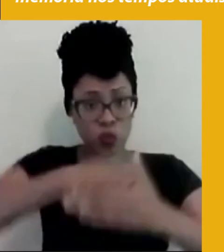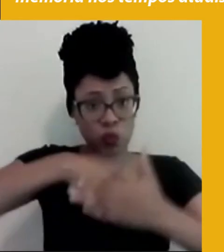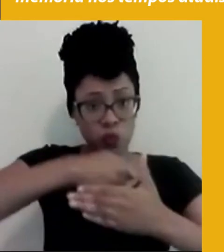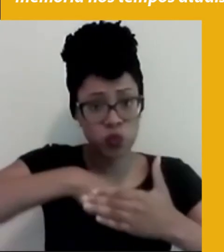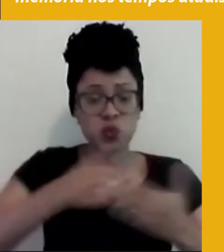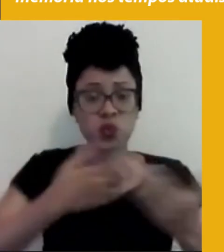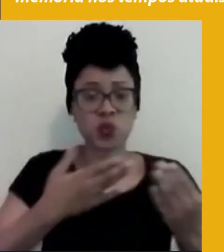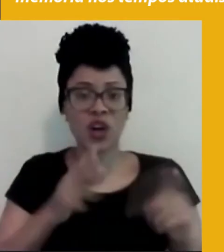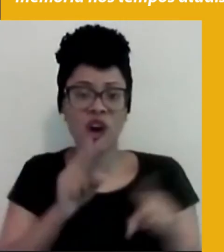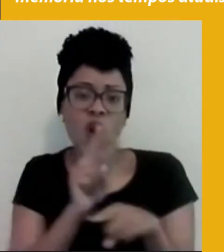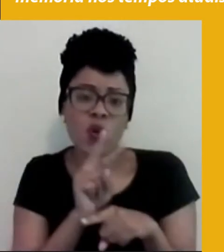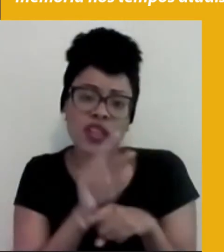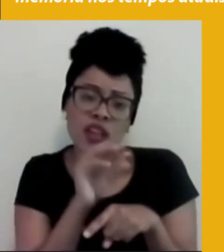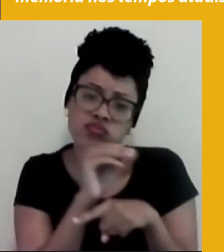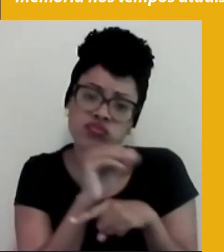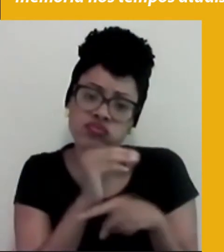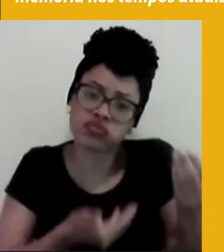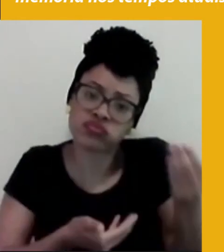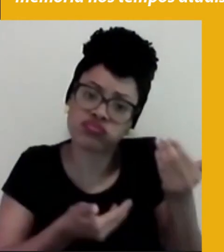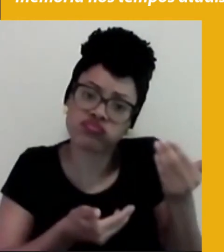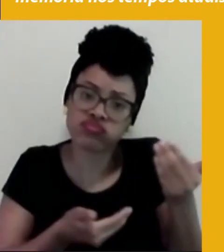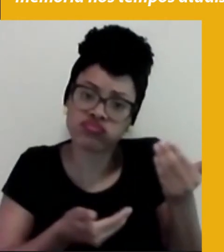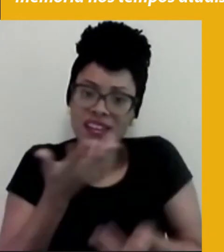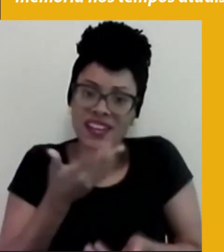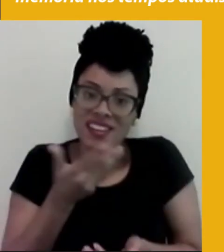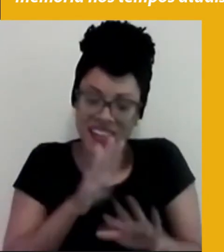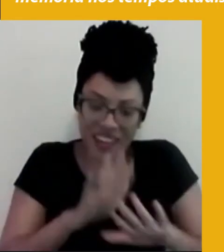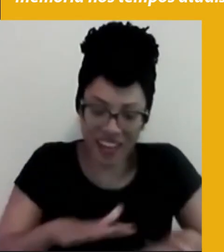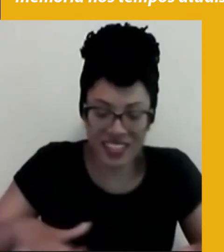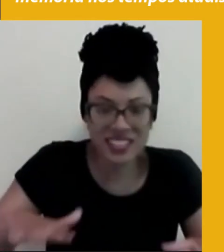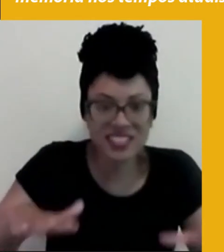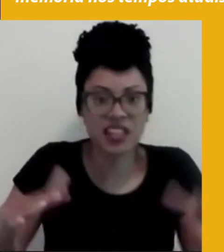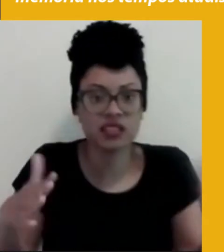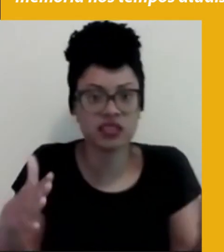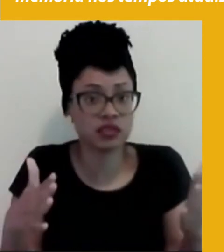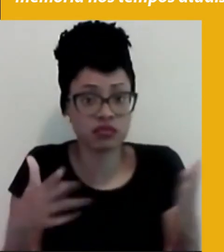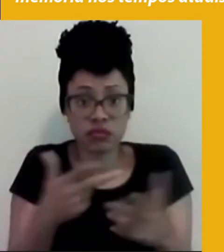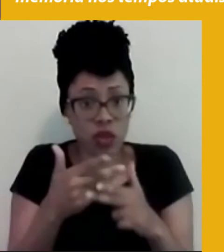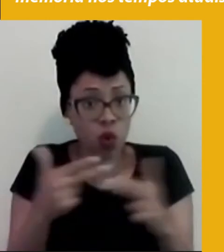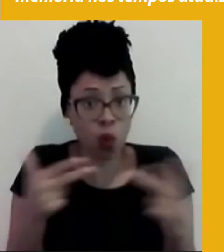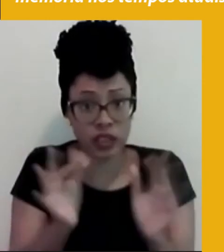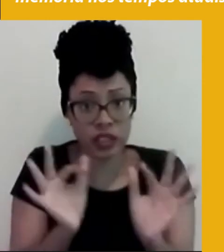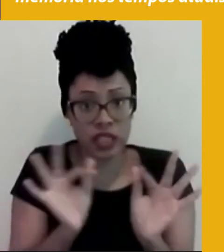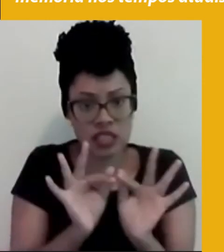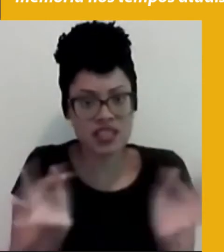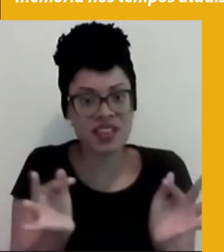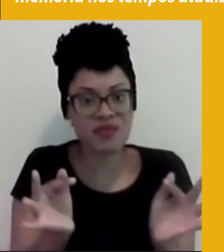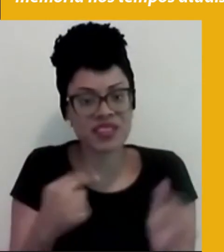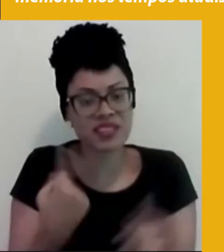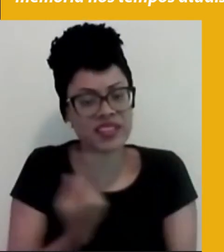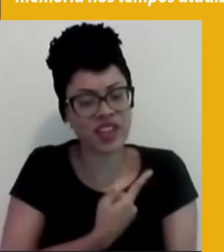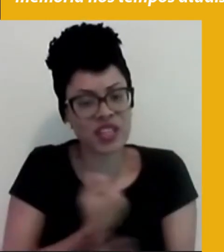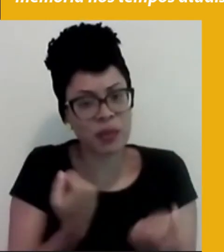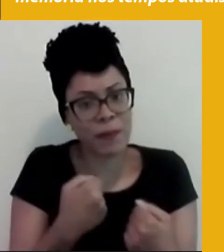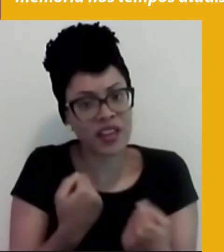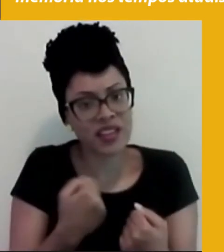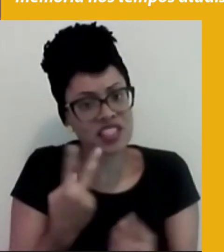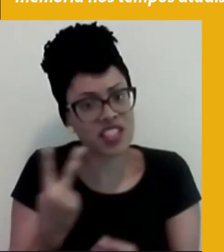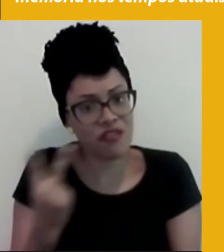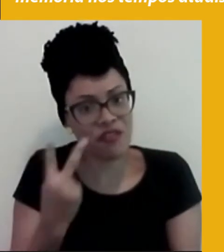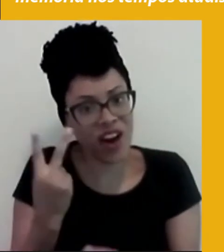dormir, sonhar. E essas coisas são coisas que são inestimáveis. E se a gente não entender isso a